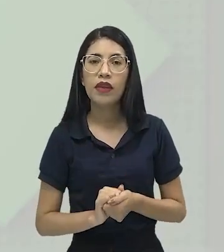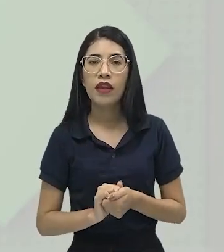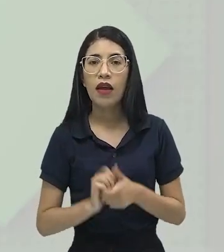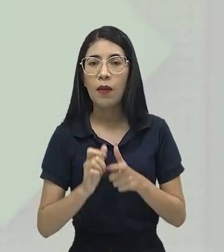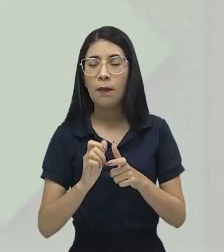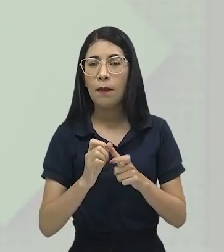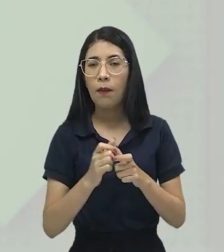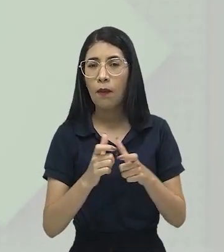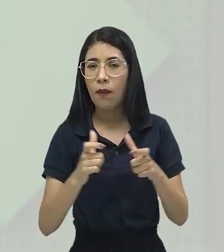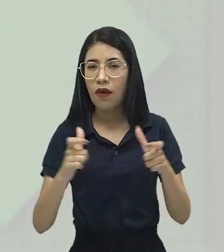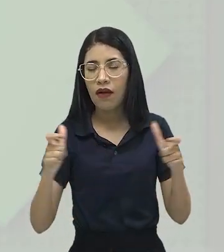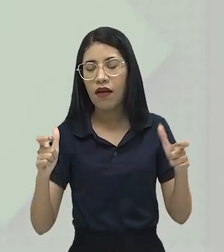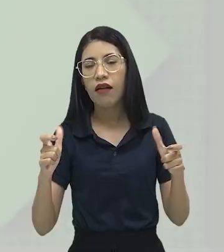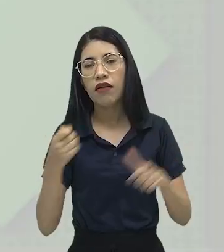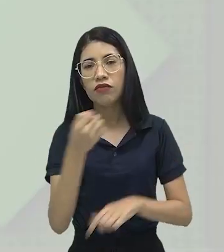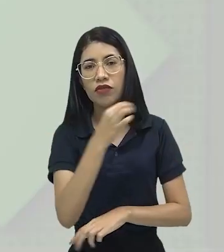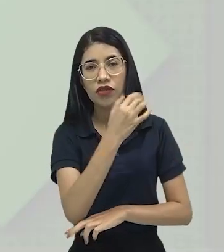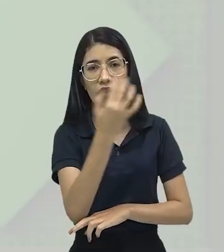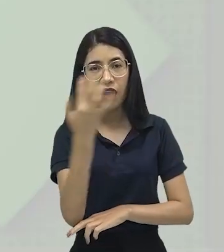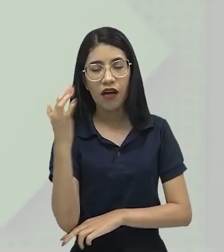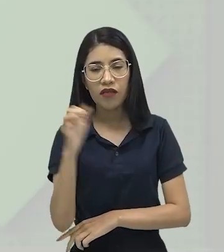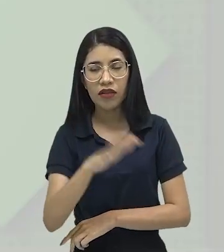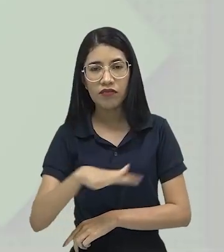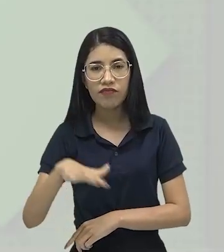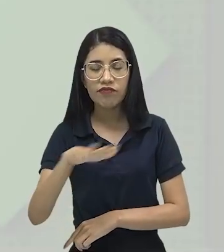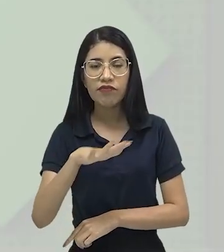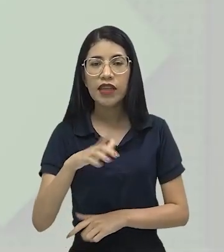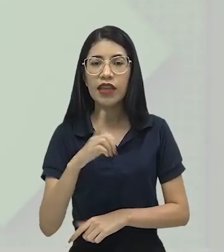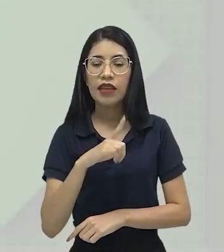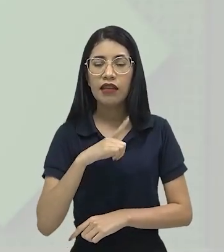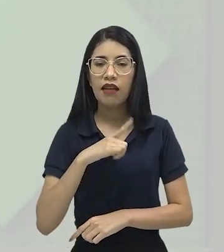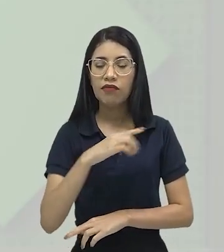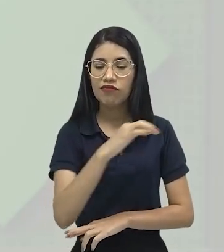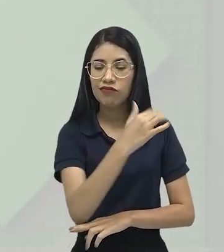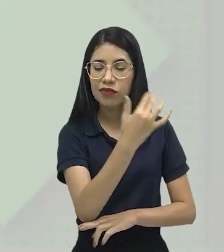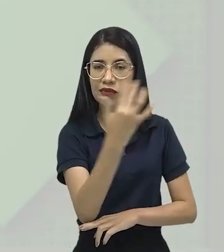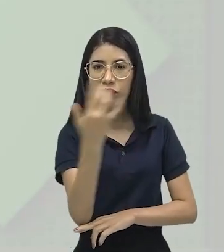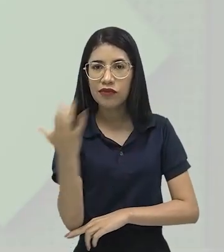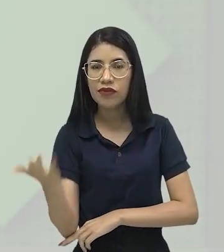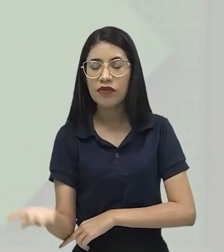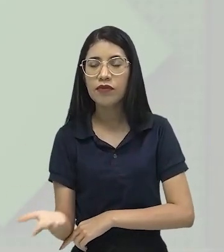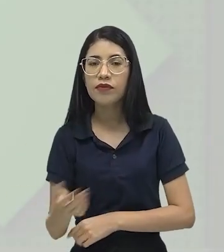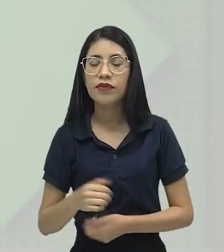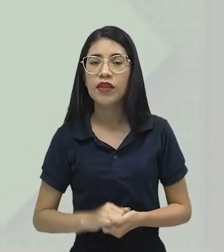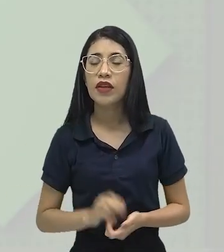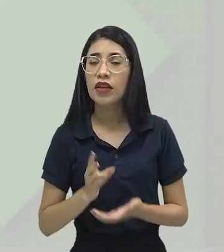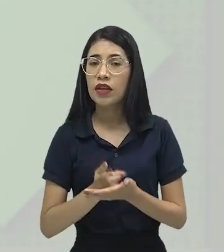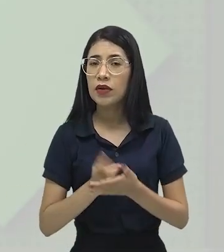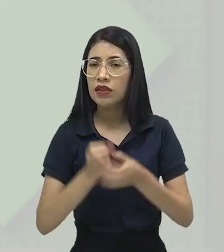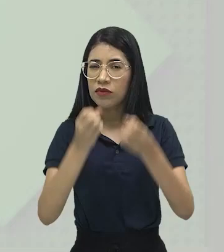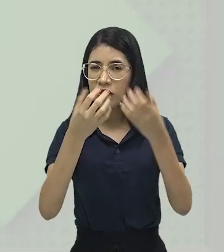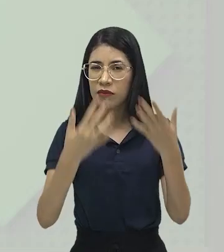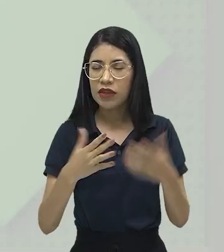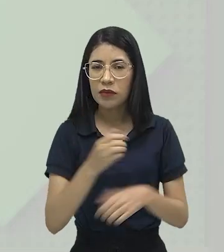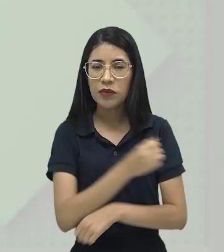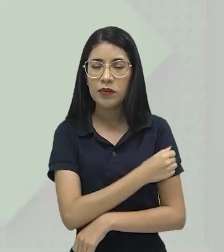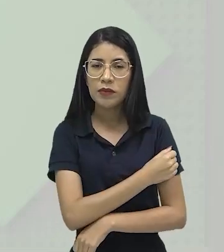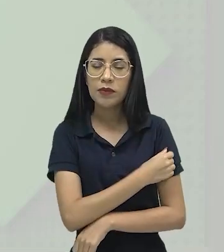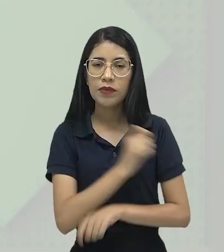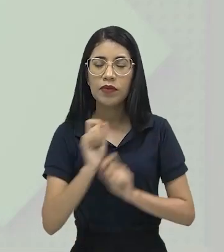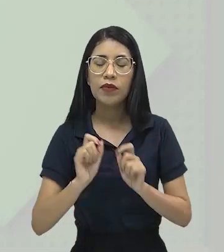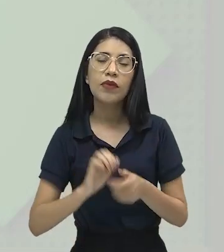retirada de uma grande quantidade de área verde, certo? E eu sempre falo para os meus alunos que uma maneira que